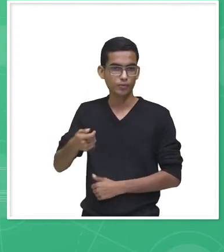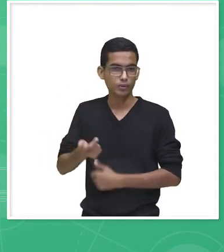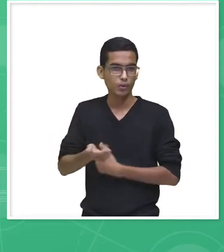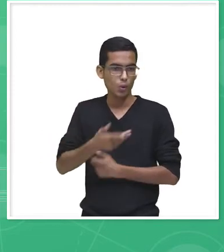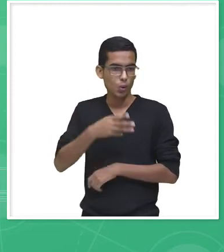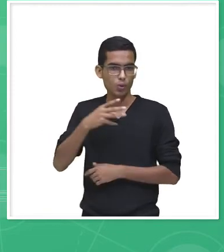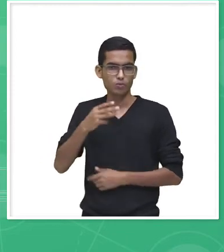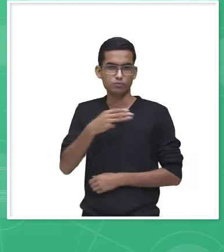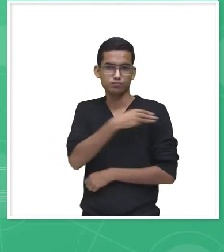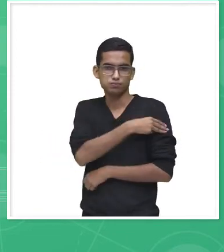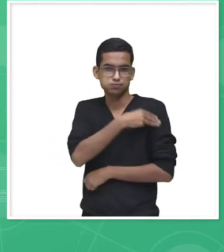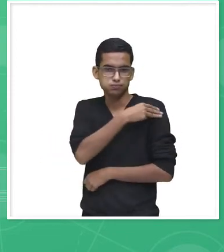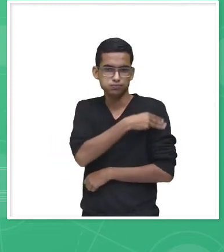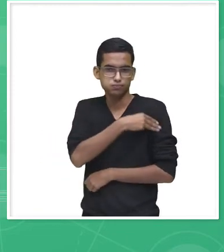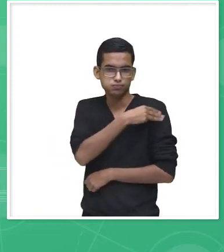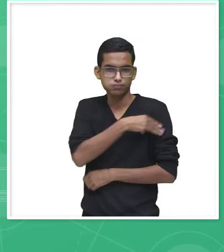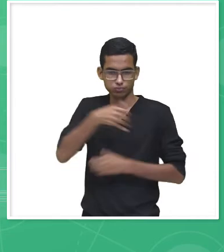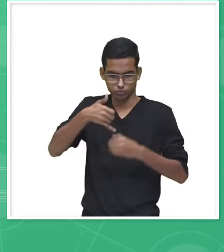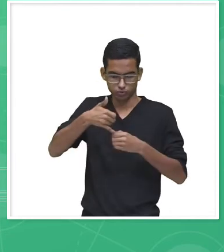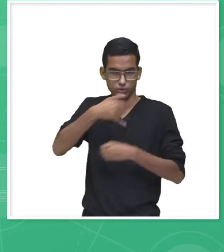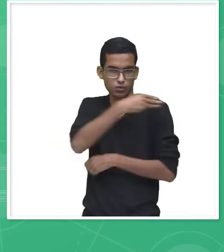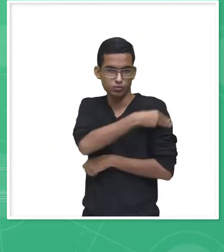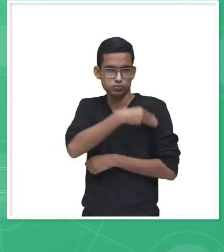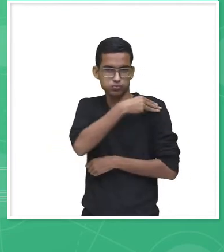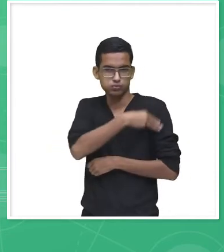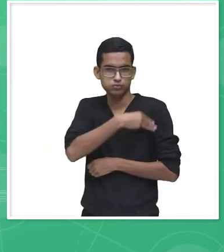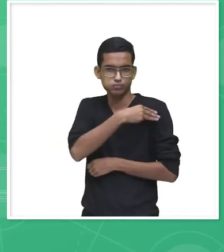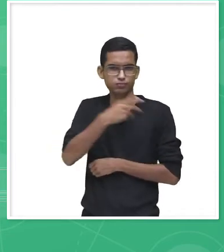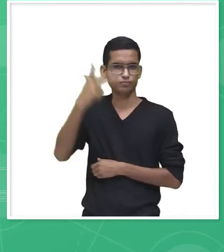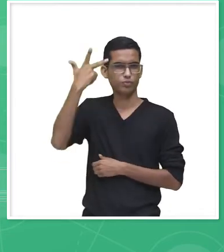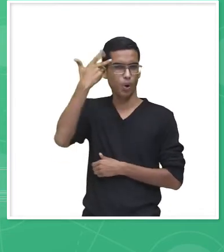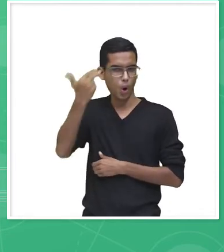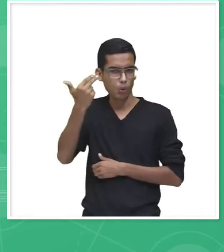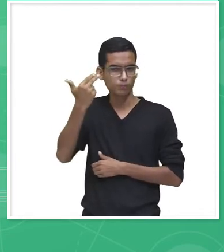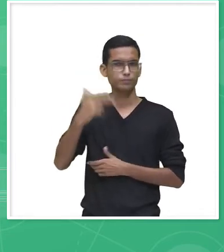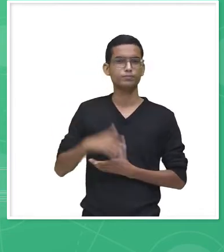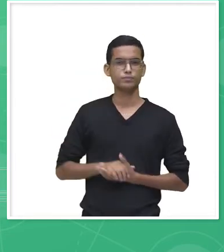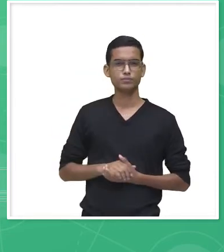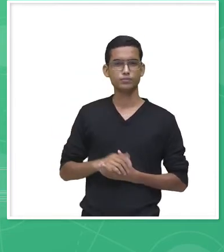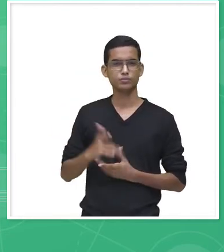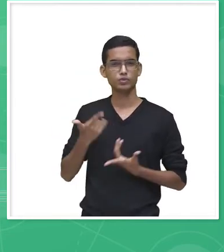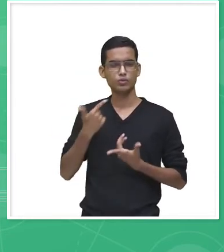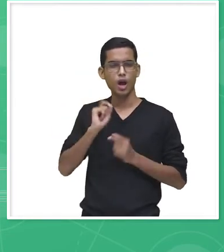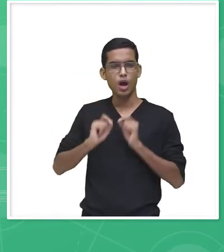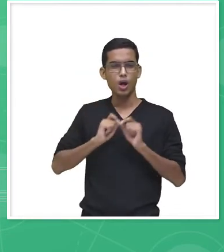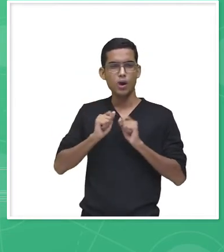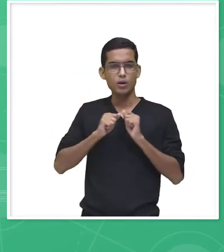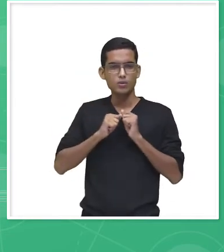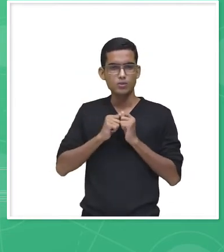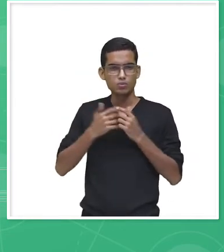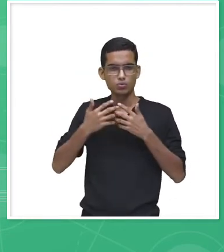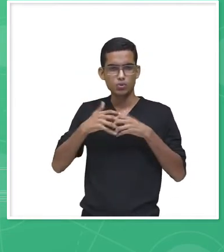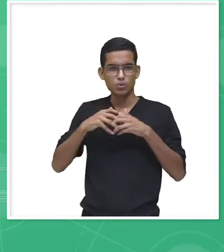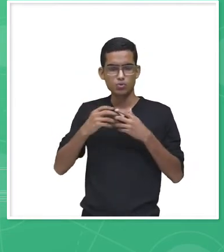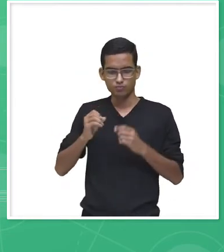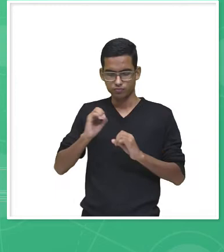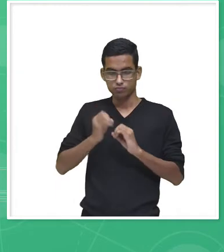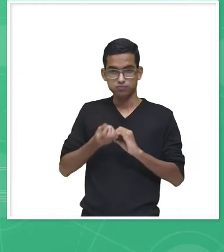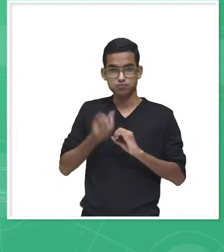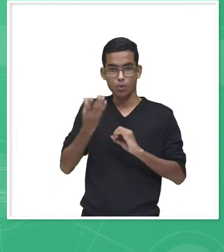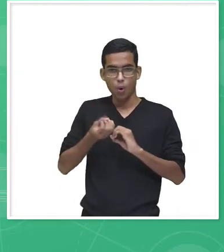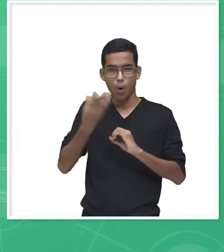como a gente pode observar nesta imagem e aí ele vai liberar e para você vai liberar a produção do hormônio adh E H